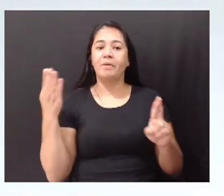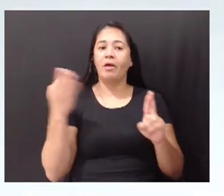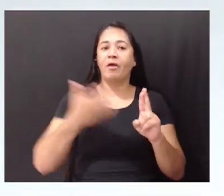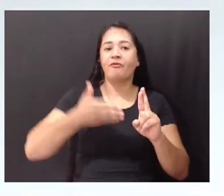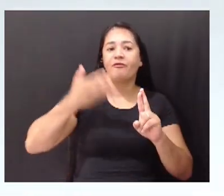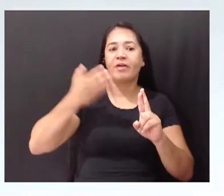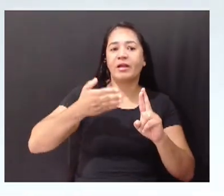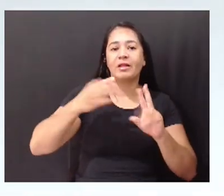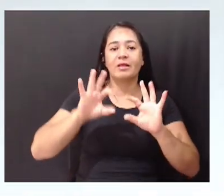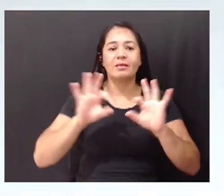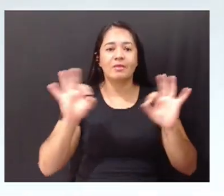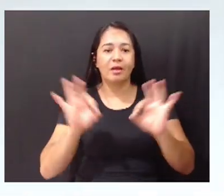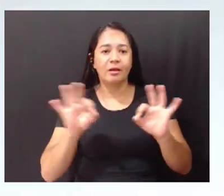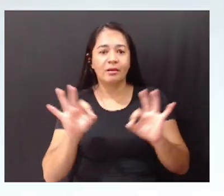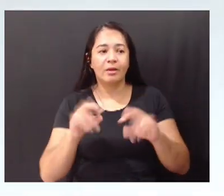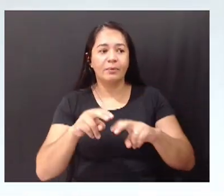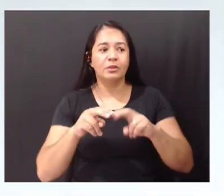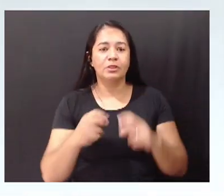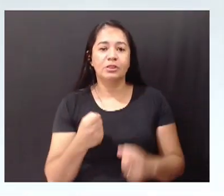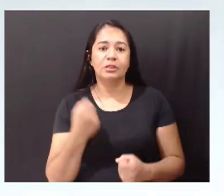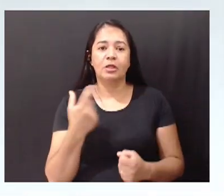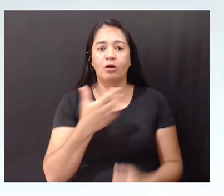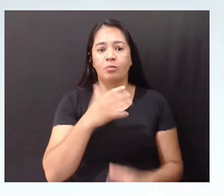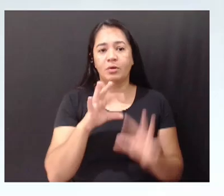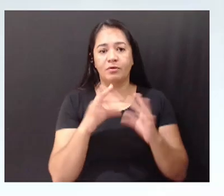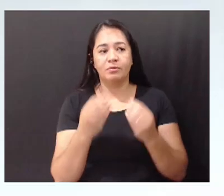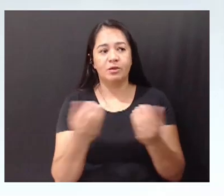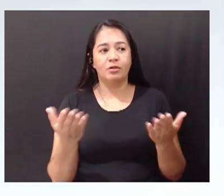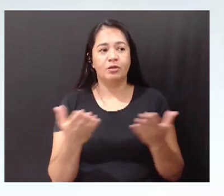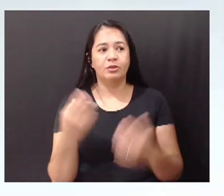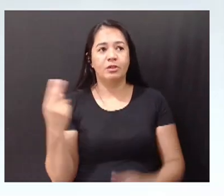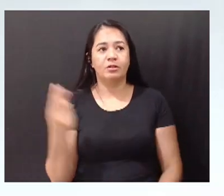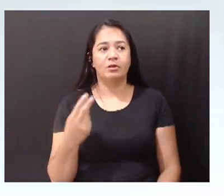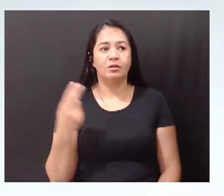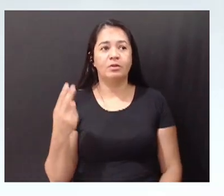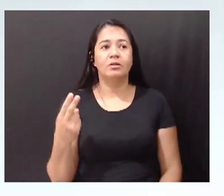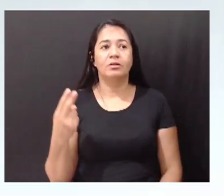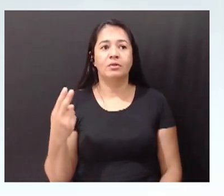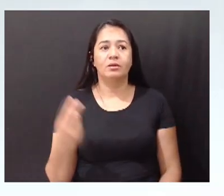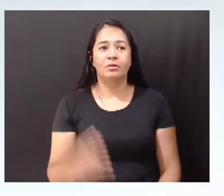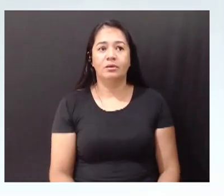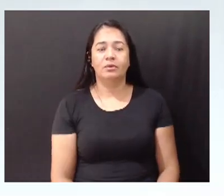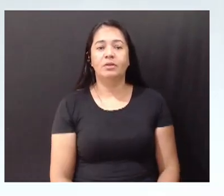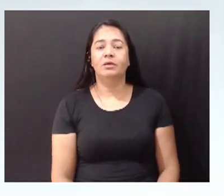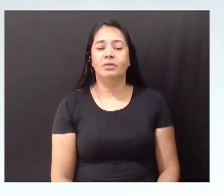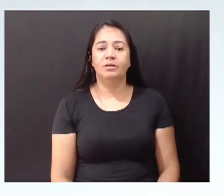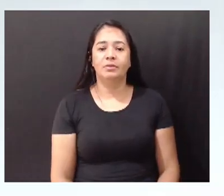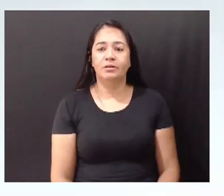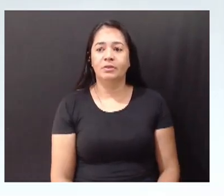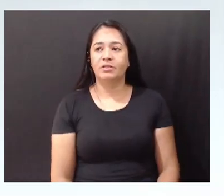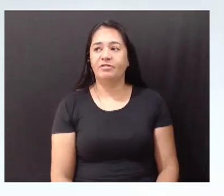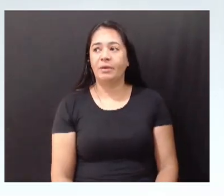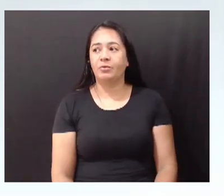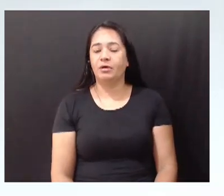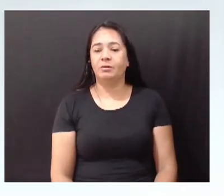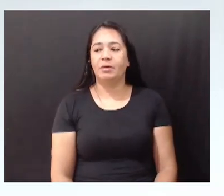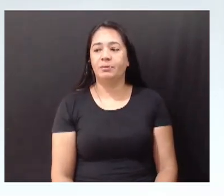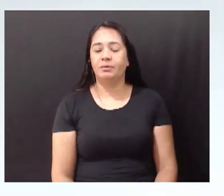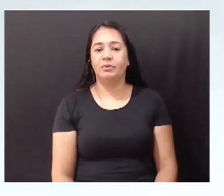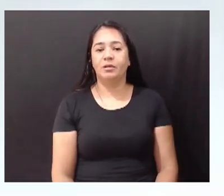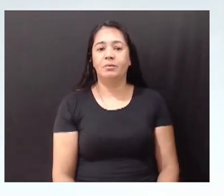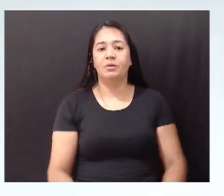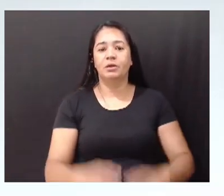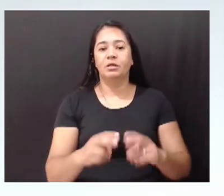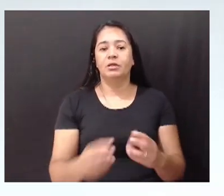que muitos pais hoje não conseguem lidar por conta dessa má referência que eles oferecem dentro do seu próprio